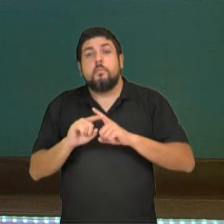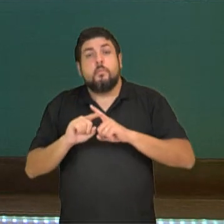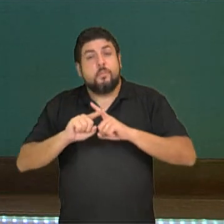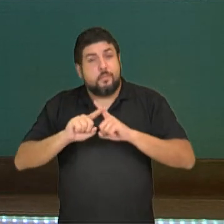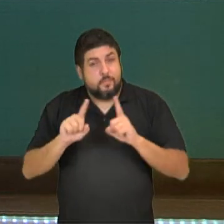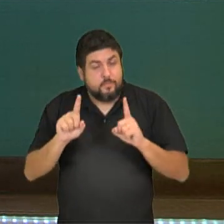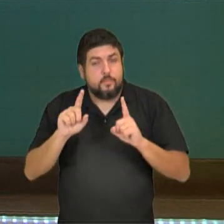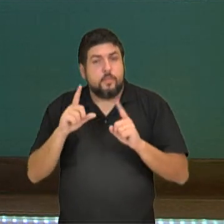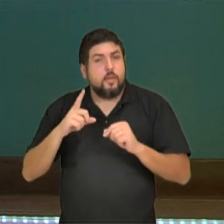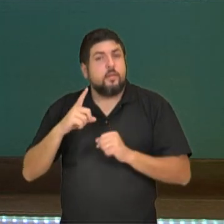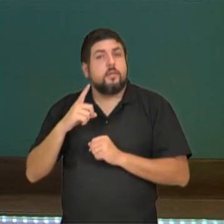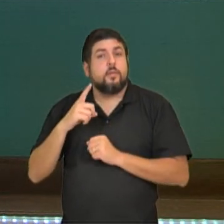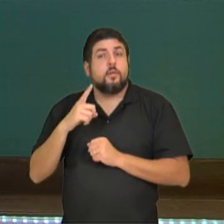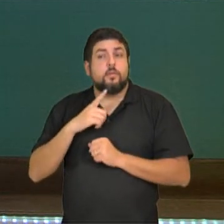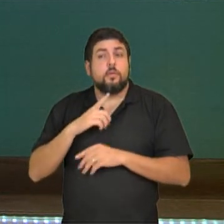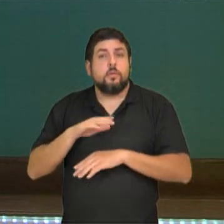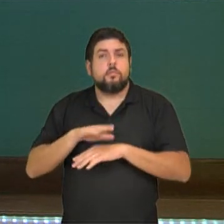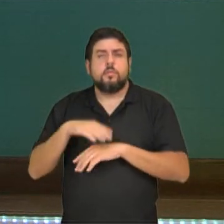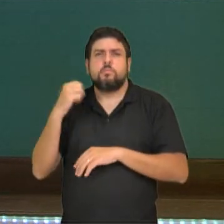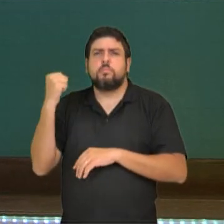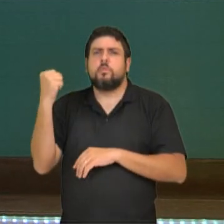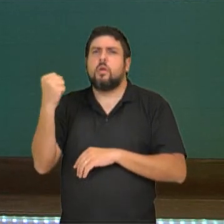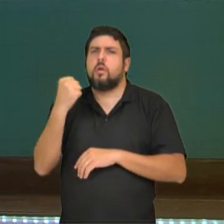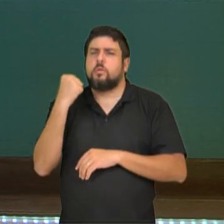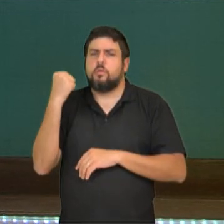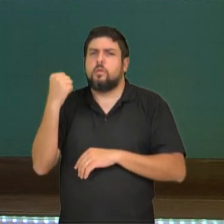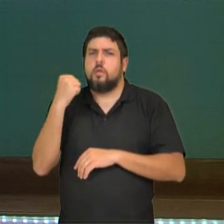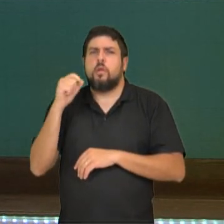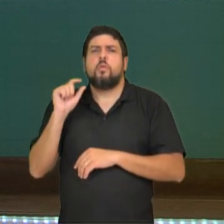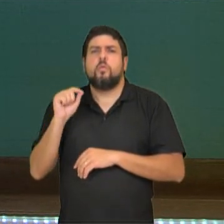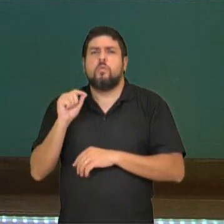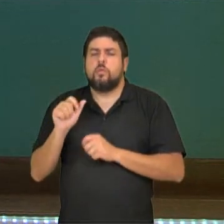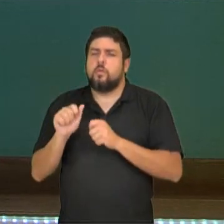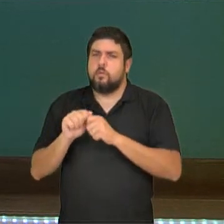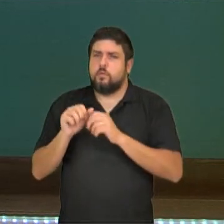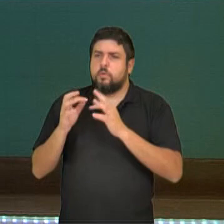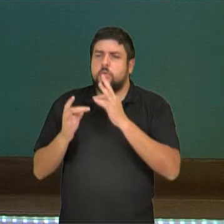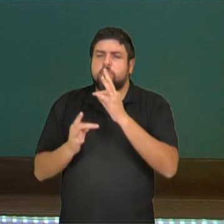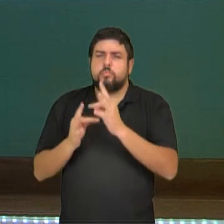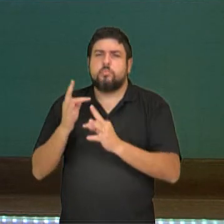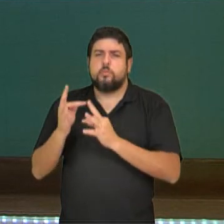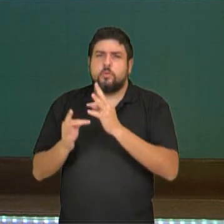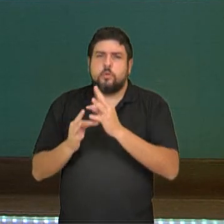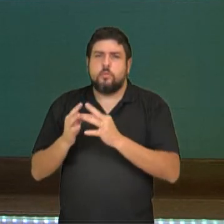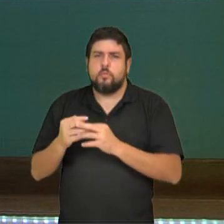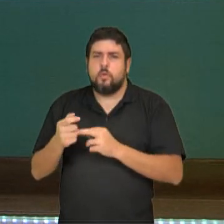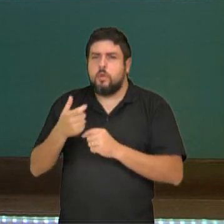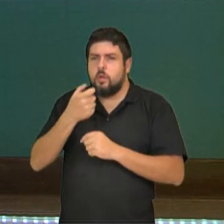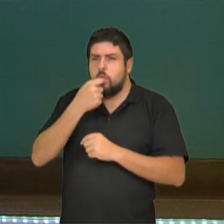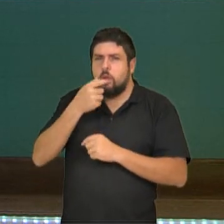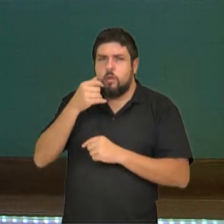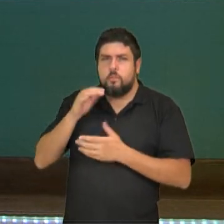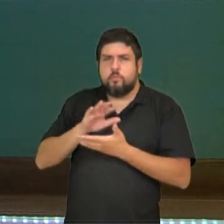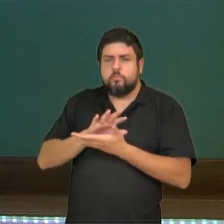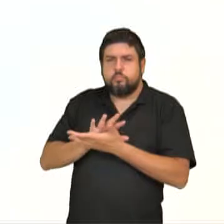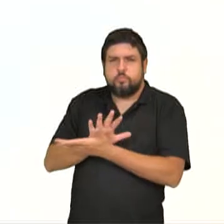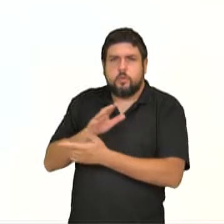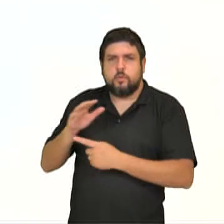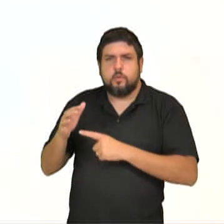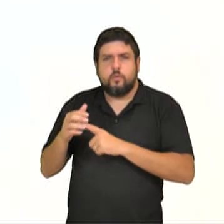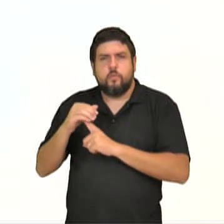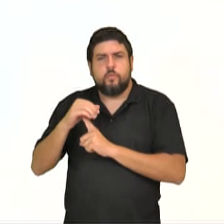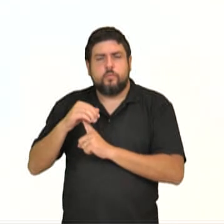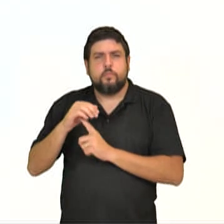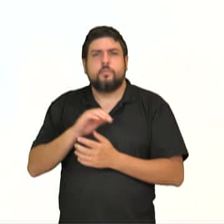casos, né, ela pode se tornar mais grave e tem que ser feito um tratamento com antifúngicos. Temos uma